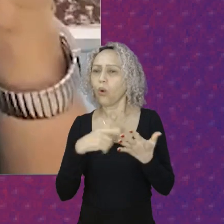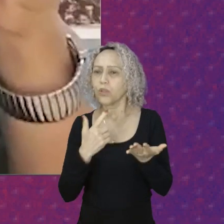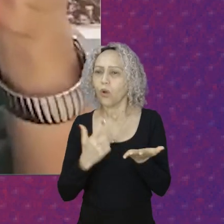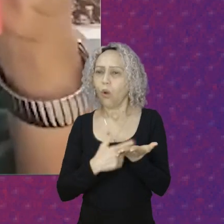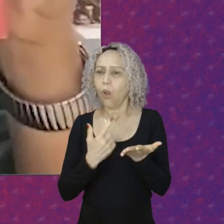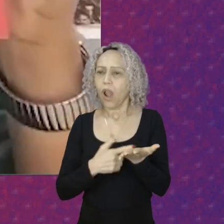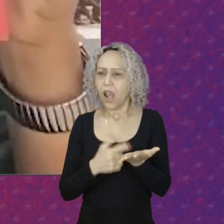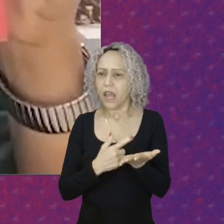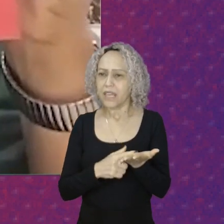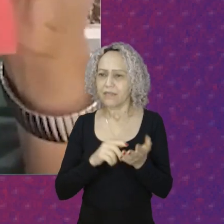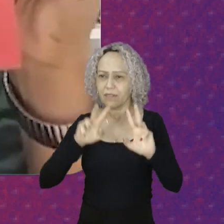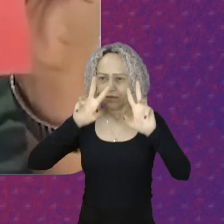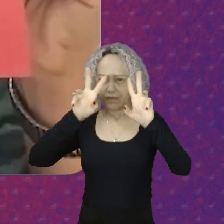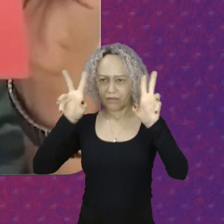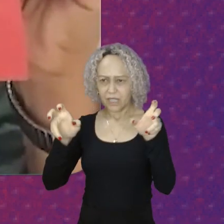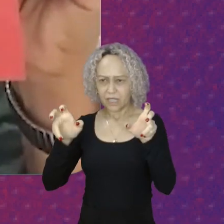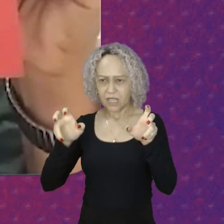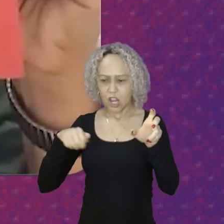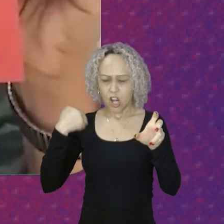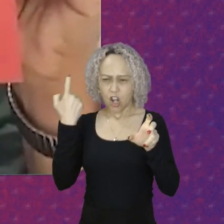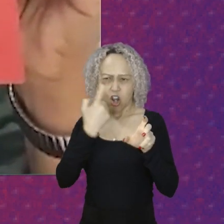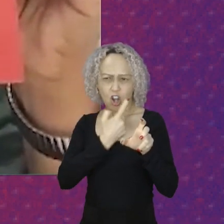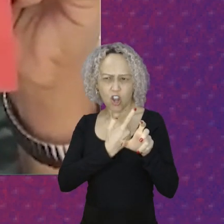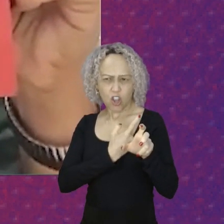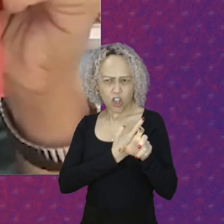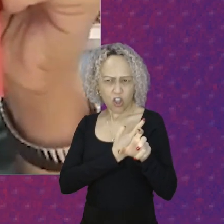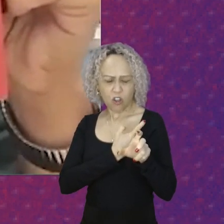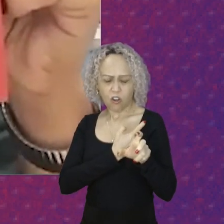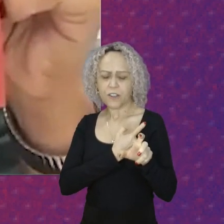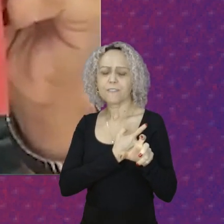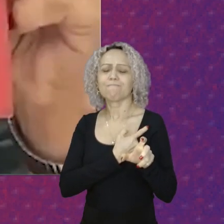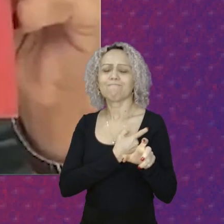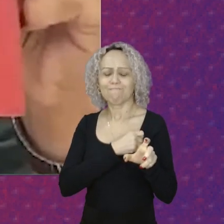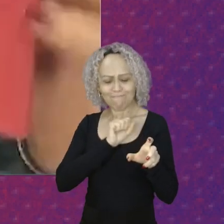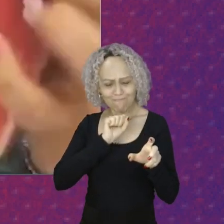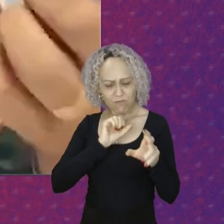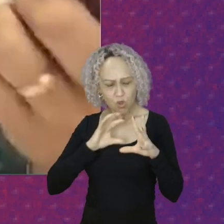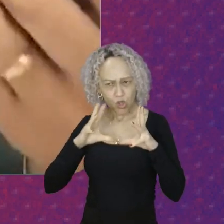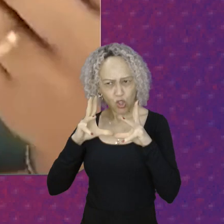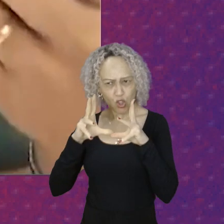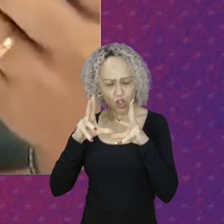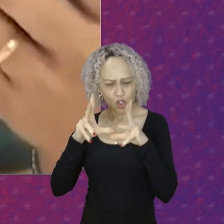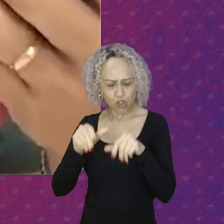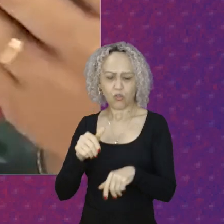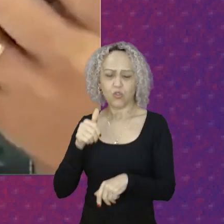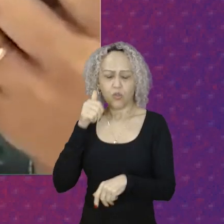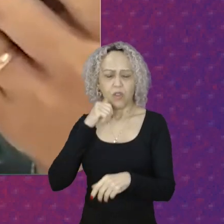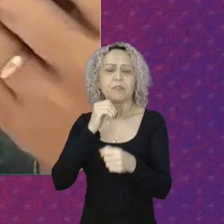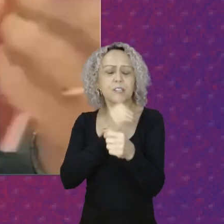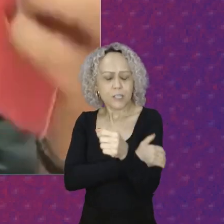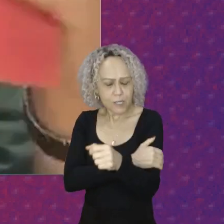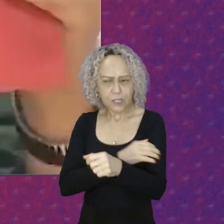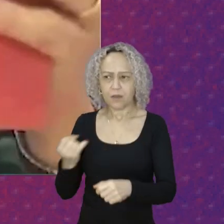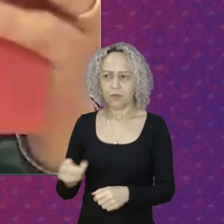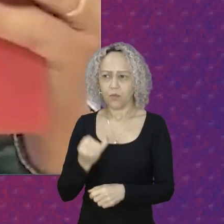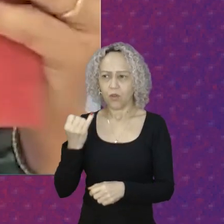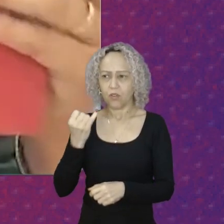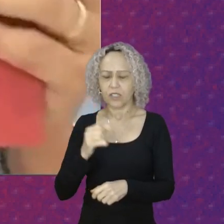todos feministas, porque o feminismo ele traz um ganho para toda a sociedade, né? É de uma menina que é